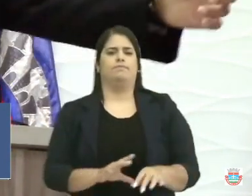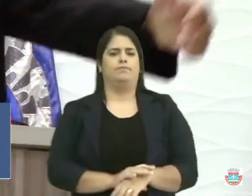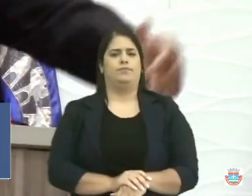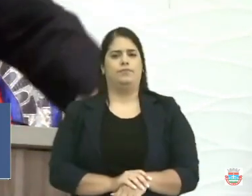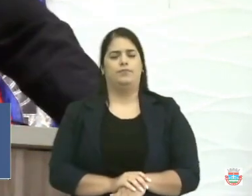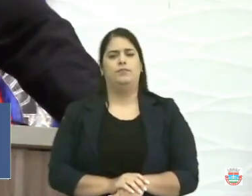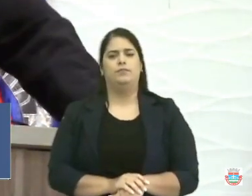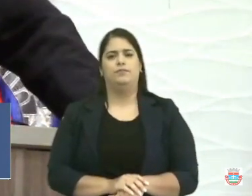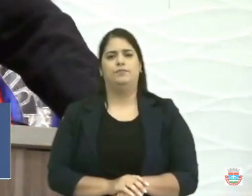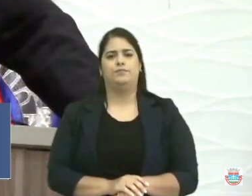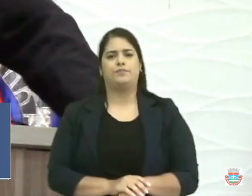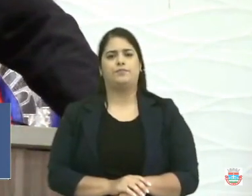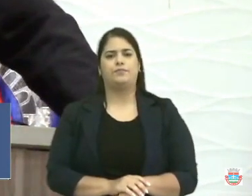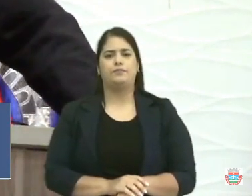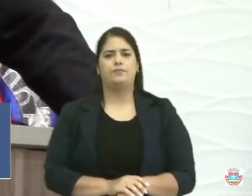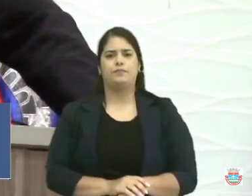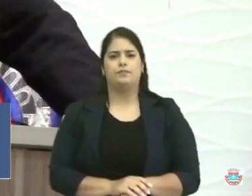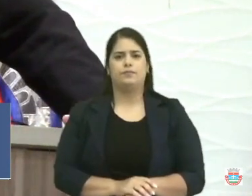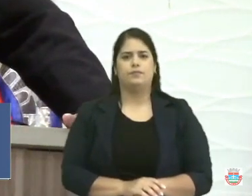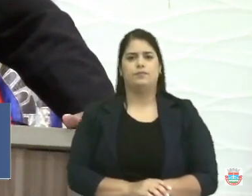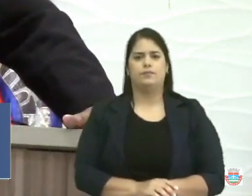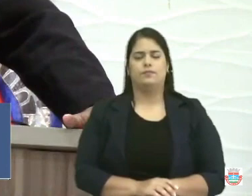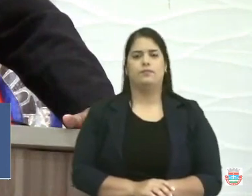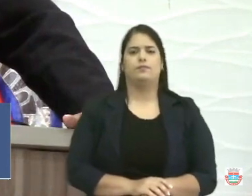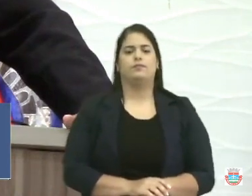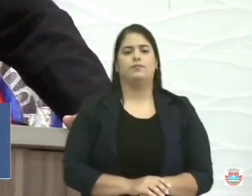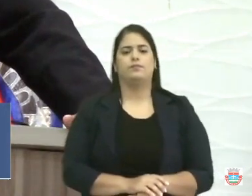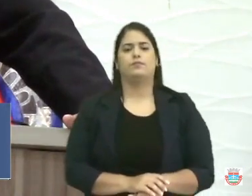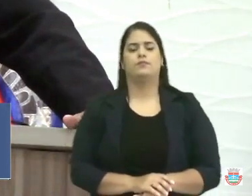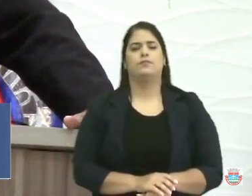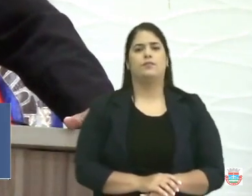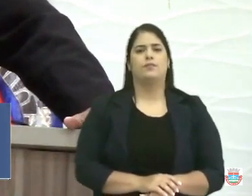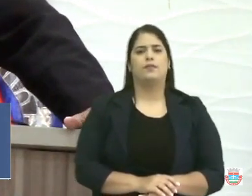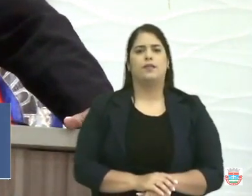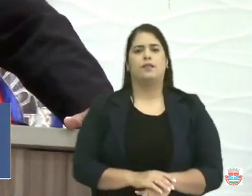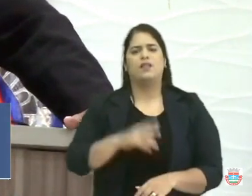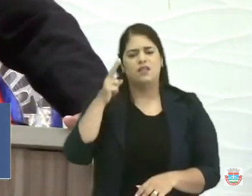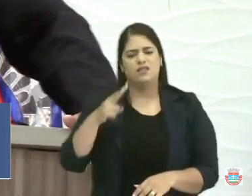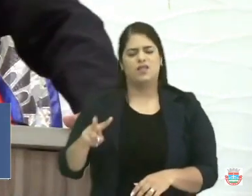Quer o quê? Quer botar aí um coro nessa aruê para você ver no chicote?